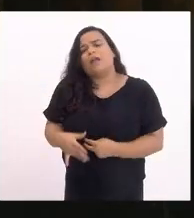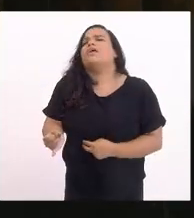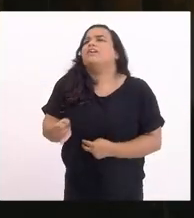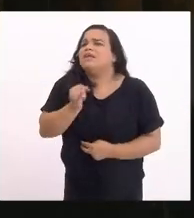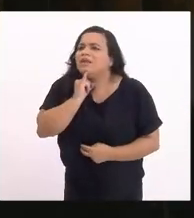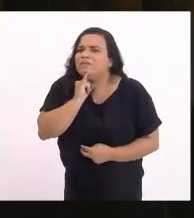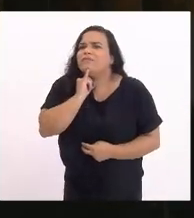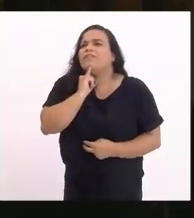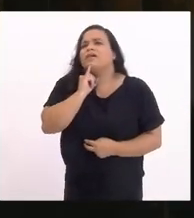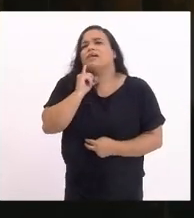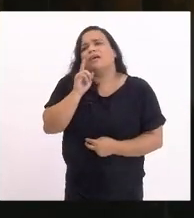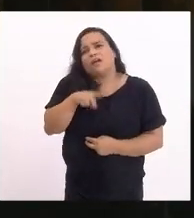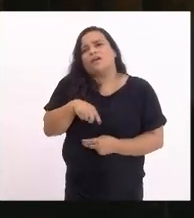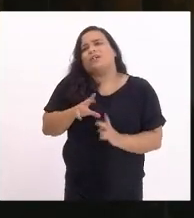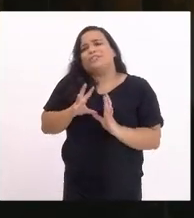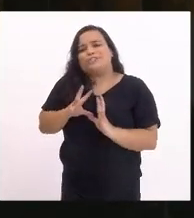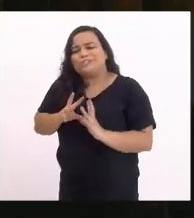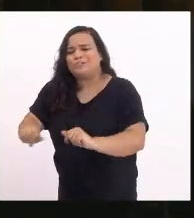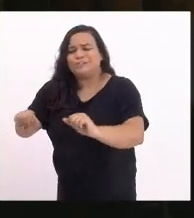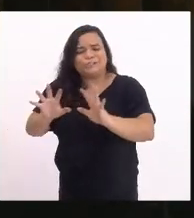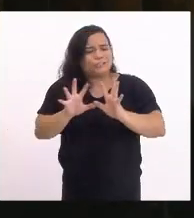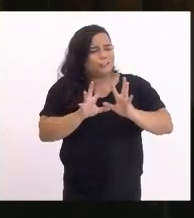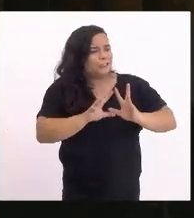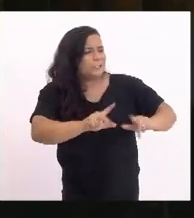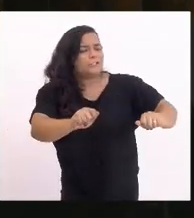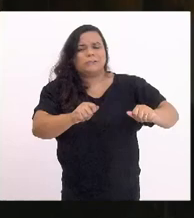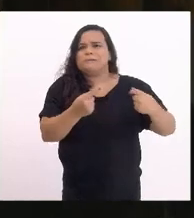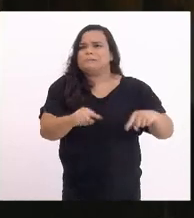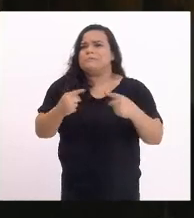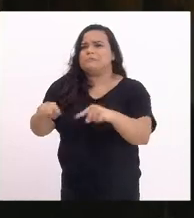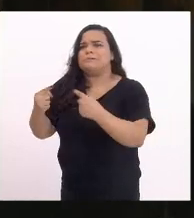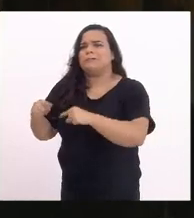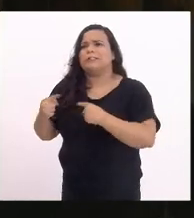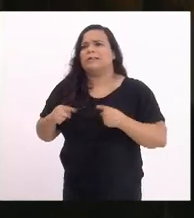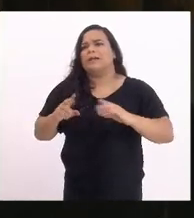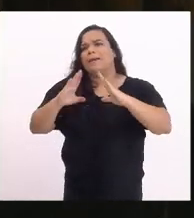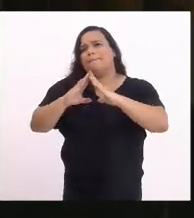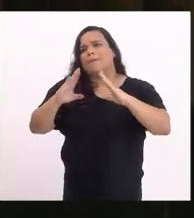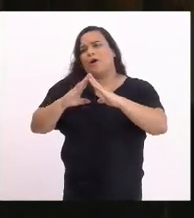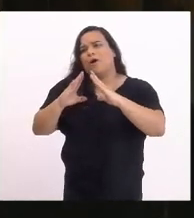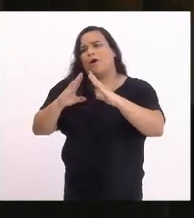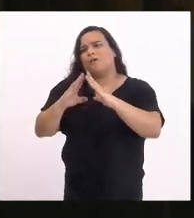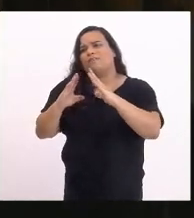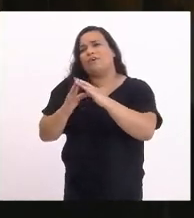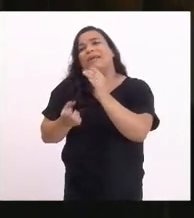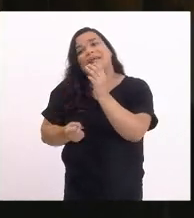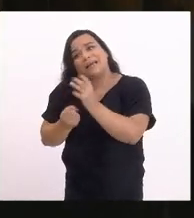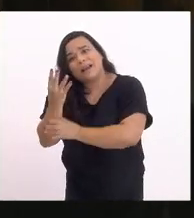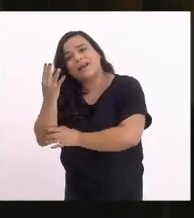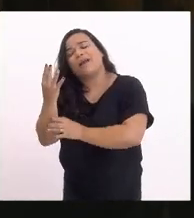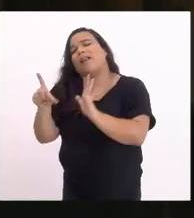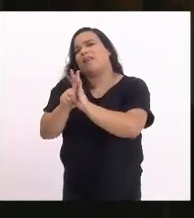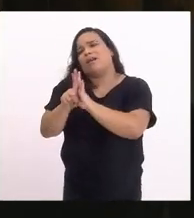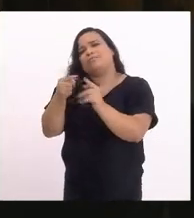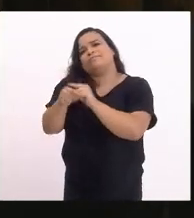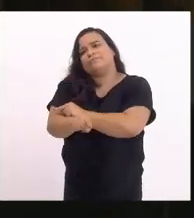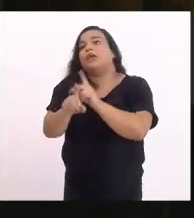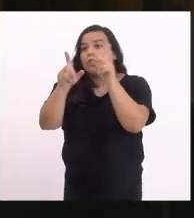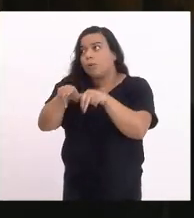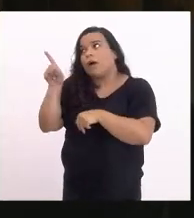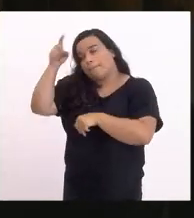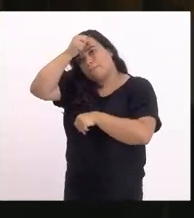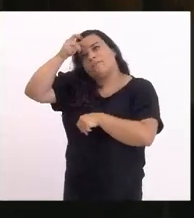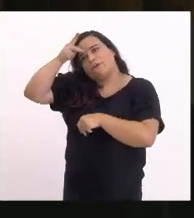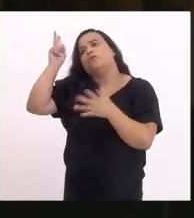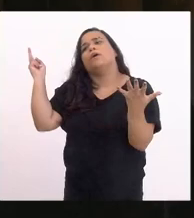palavra, destruindo o imóvel construído ilegalmente, como está sendo feito na prefeitura, onde imóveis de luxo